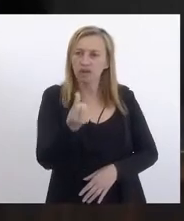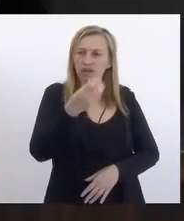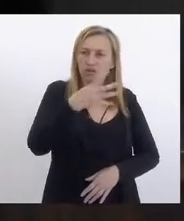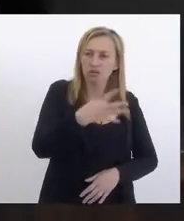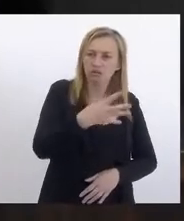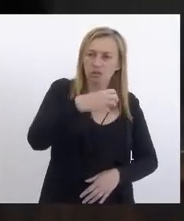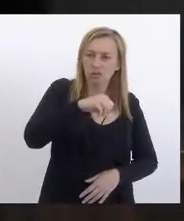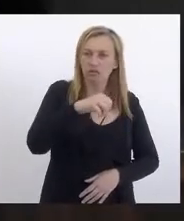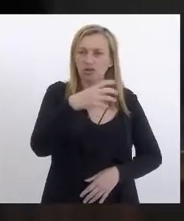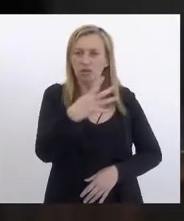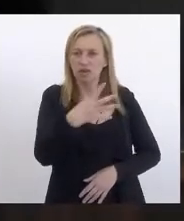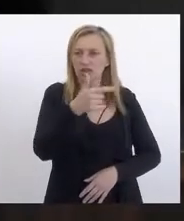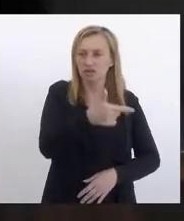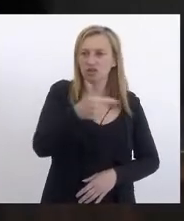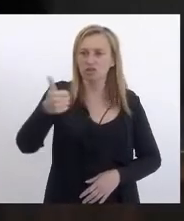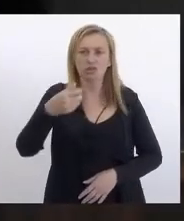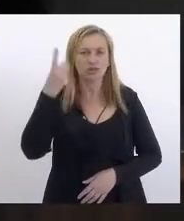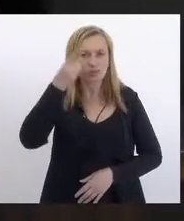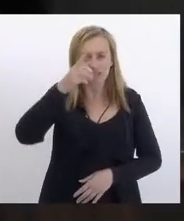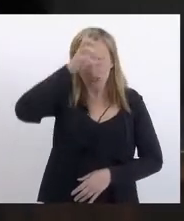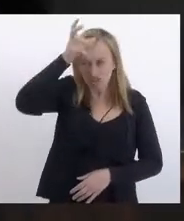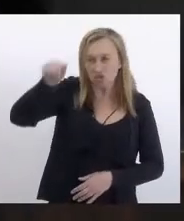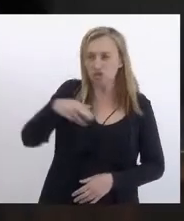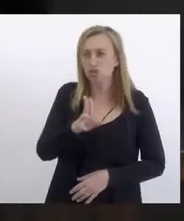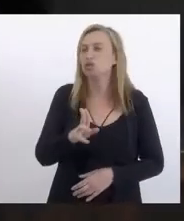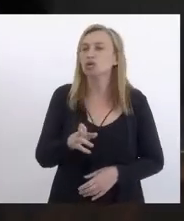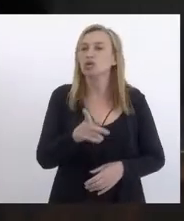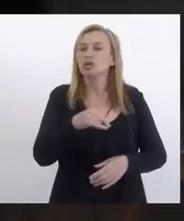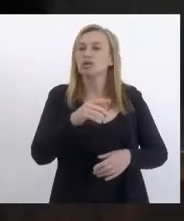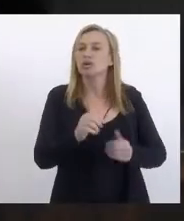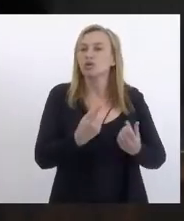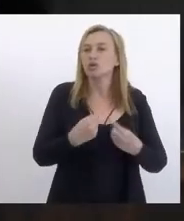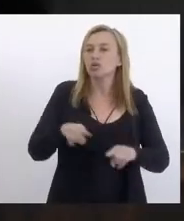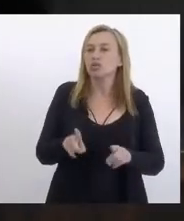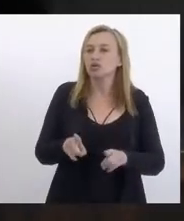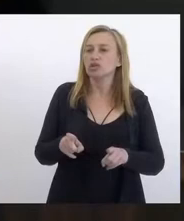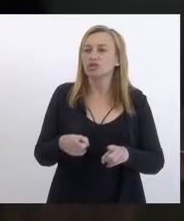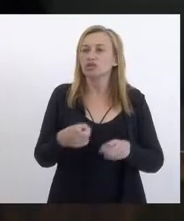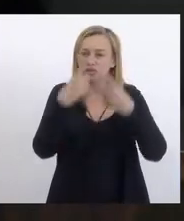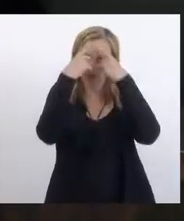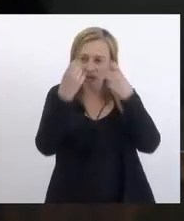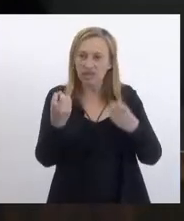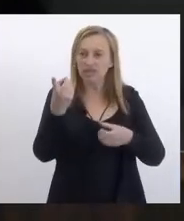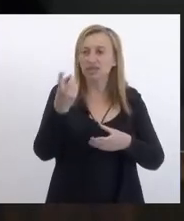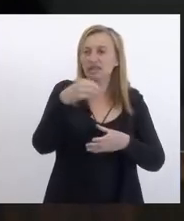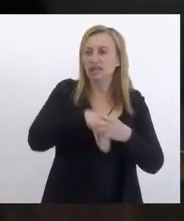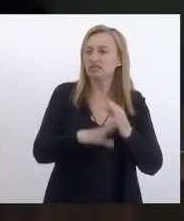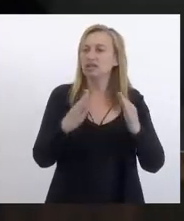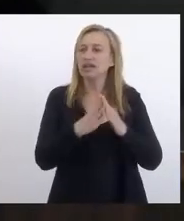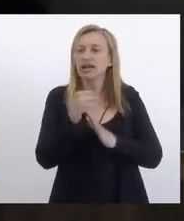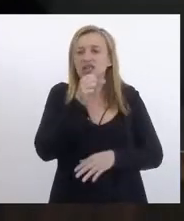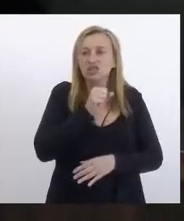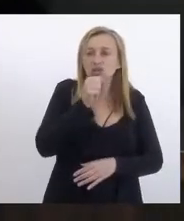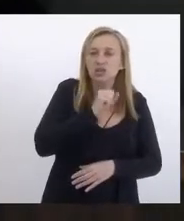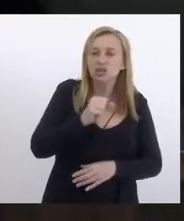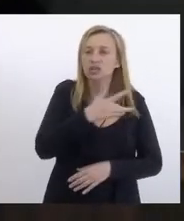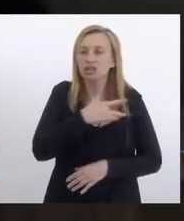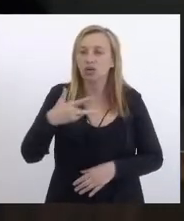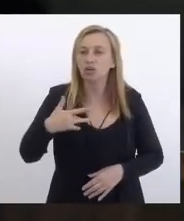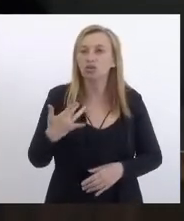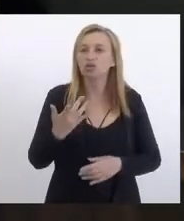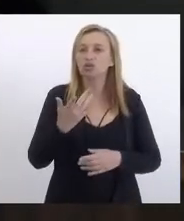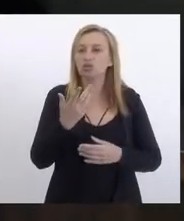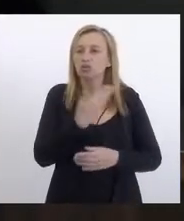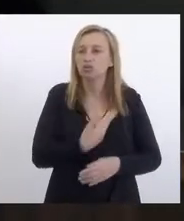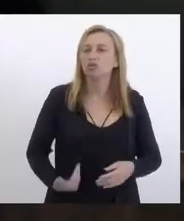deputada Tia Ju, que dispõe sobre o Programa Estadual de Enfrentamento à Violência Doméstica contra as Mulheres Idosas na Rede de Saúde Pública Estadual e da